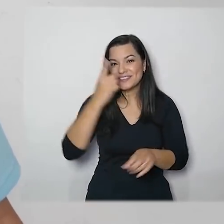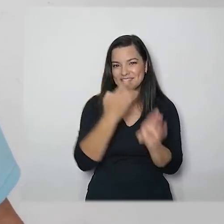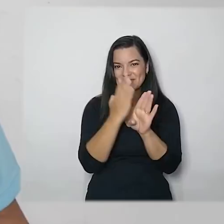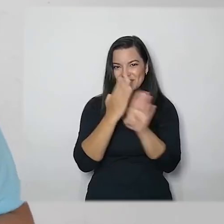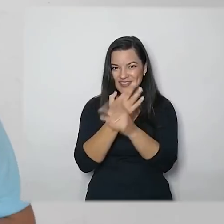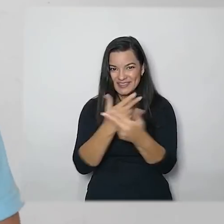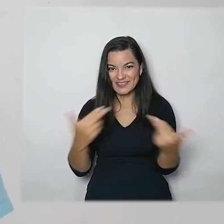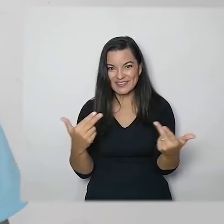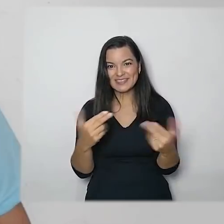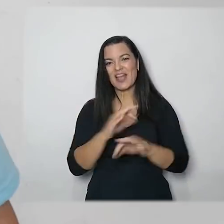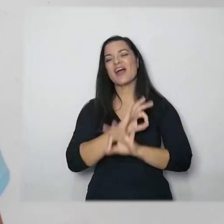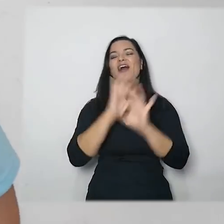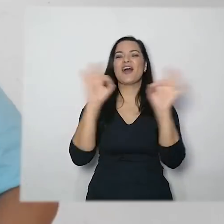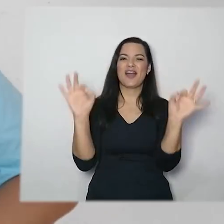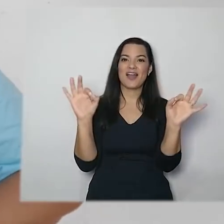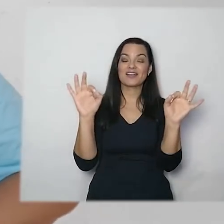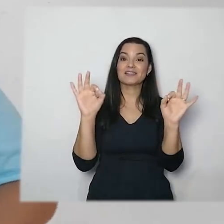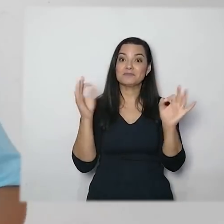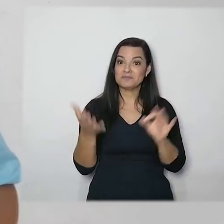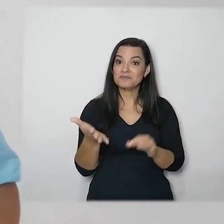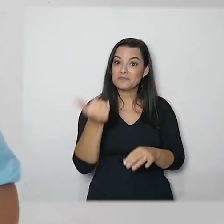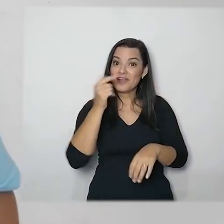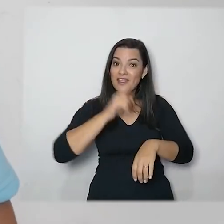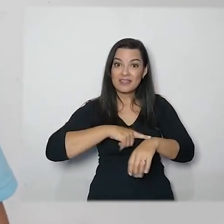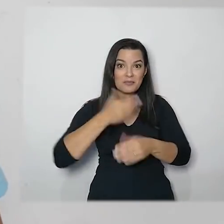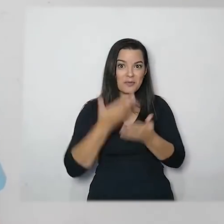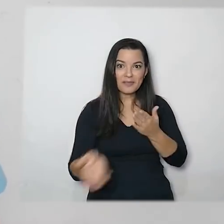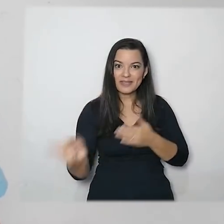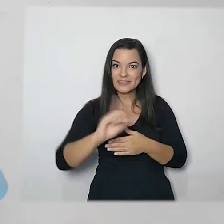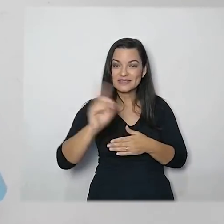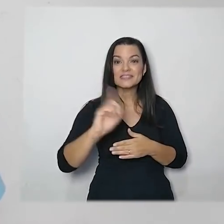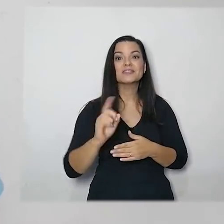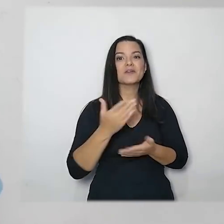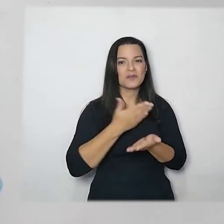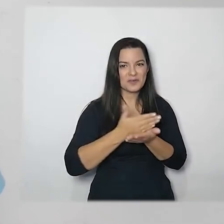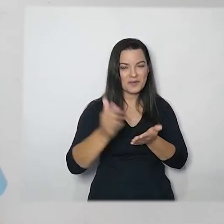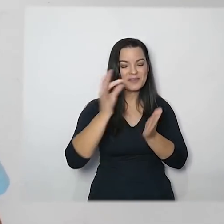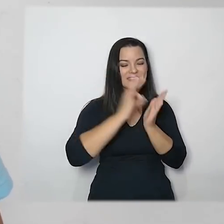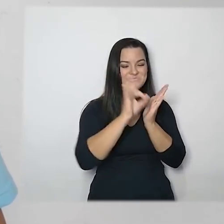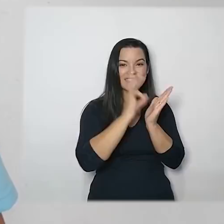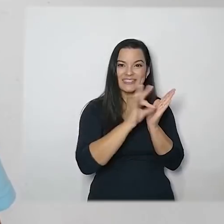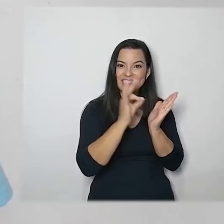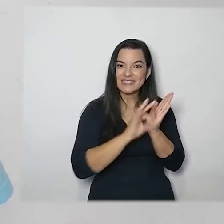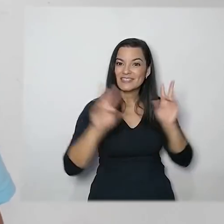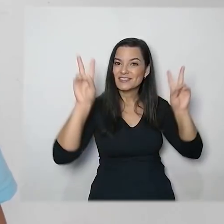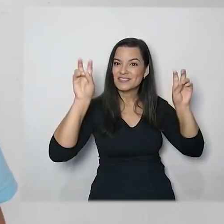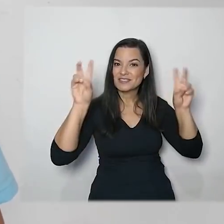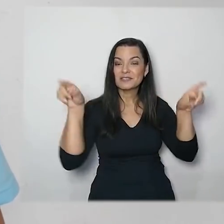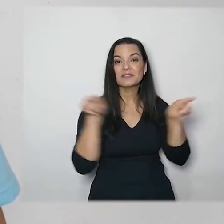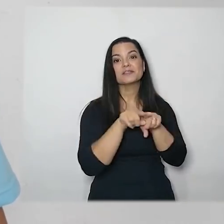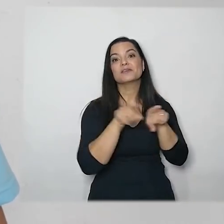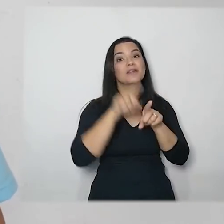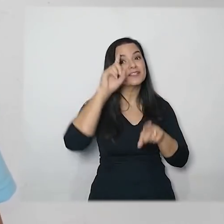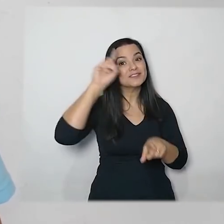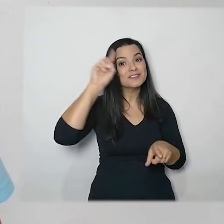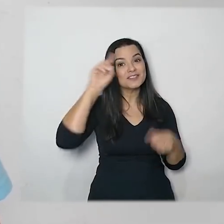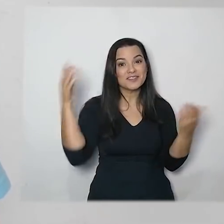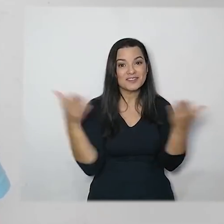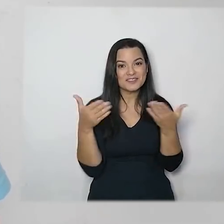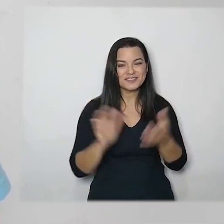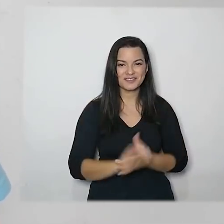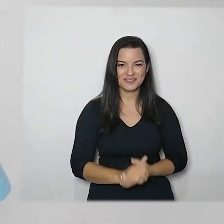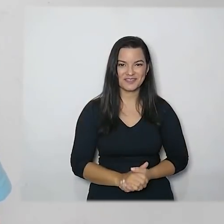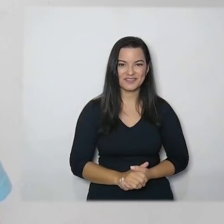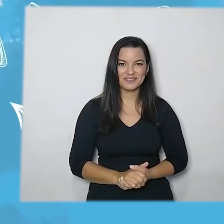descobertas? Ai, que ótimo! Então já vamos começar sem perder tempo. Anotem aí o nosso tema e a data